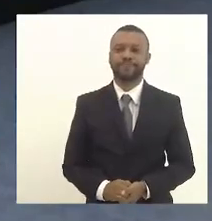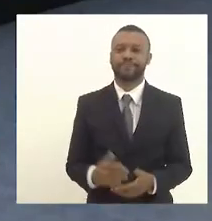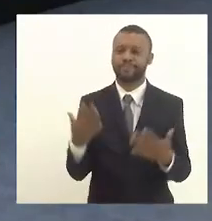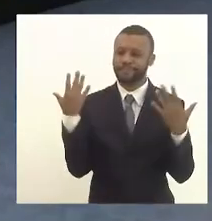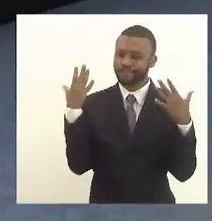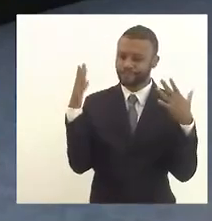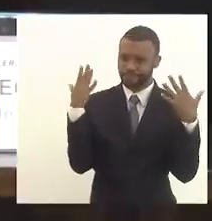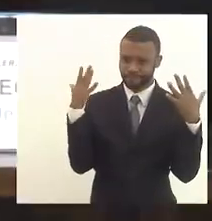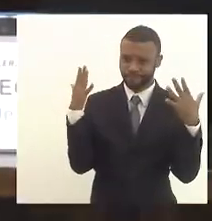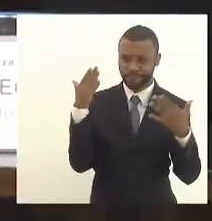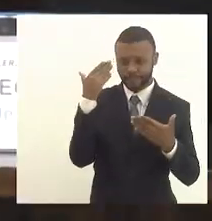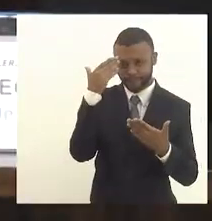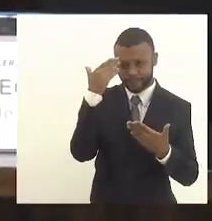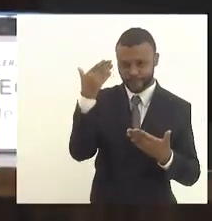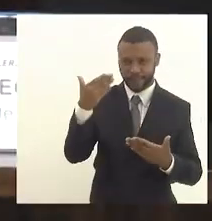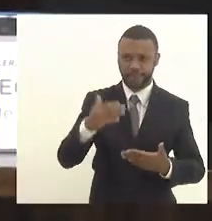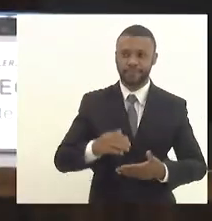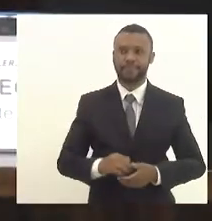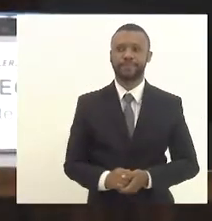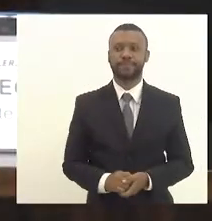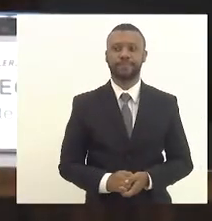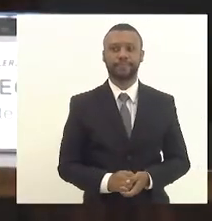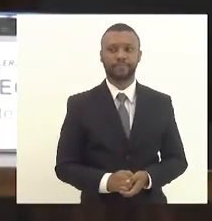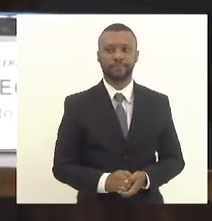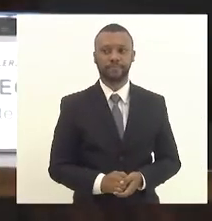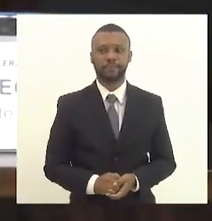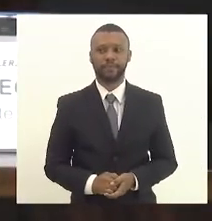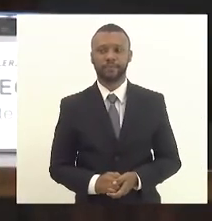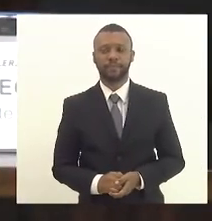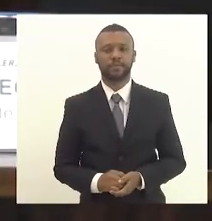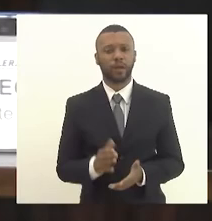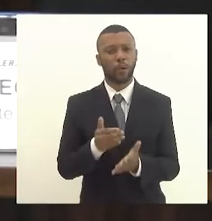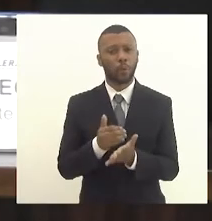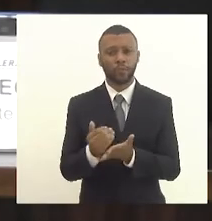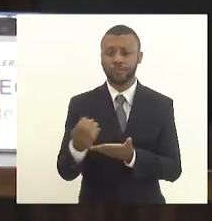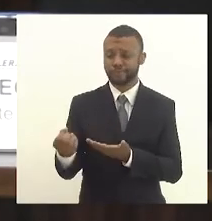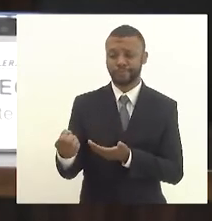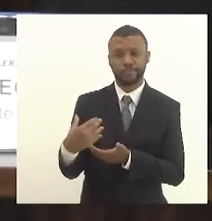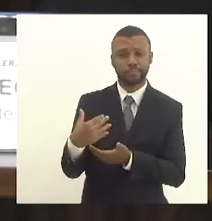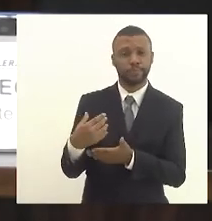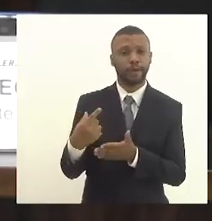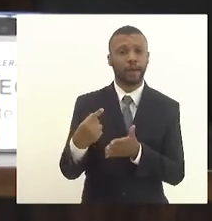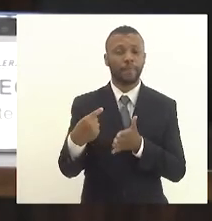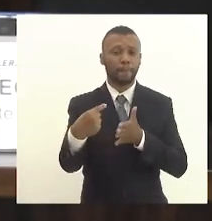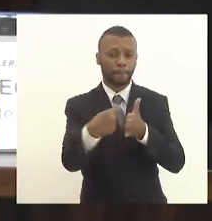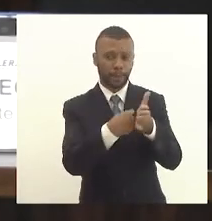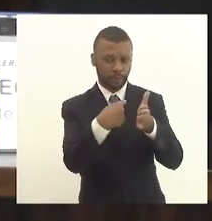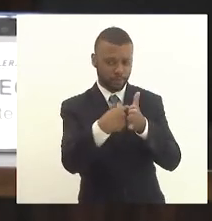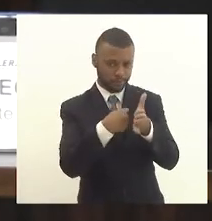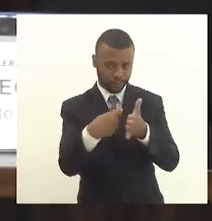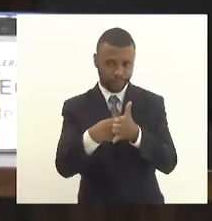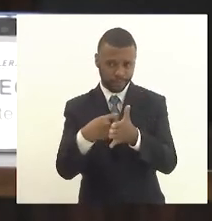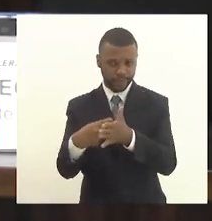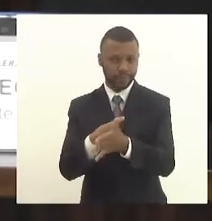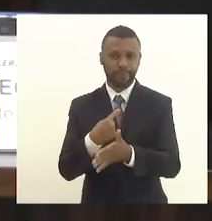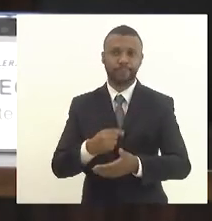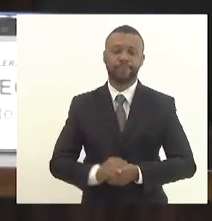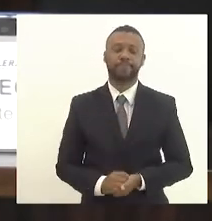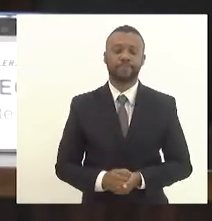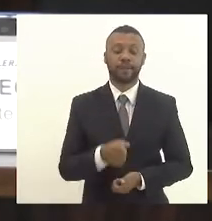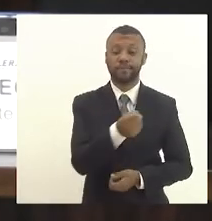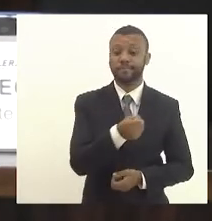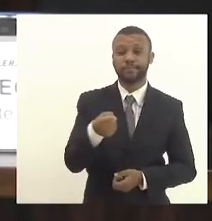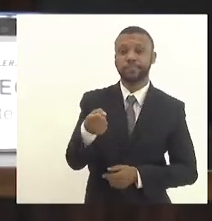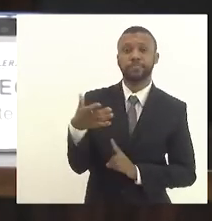Obrigado. Começou a chegar aqui as perguntas. Vamos passar aqui para... Passo agora a palavra